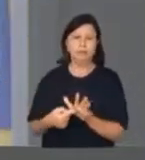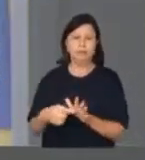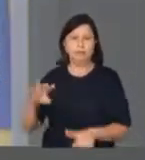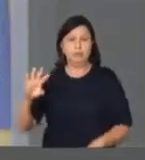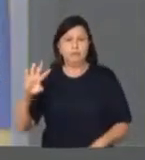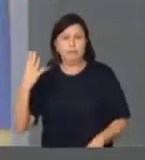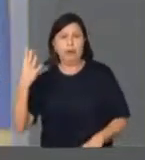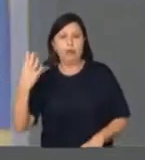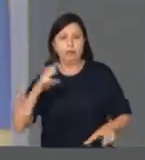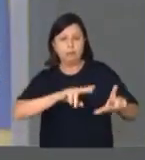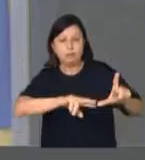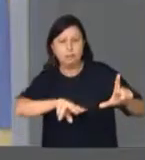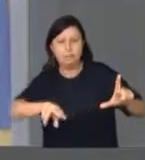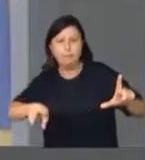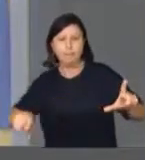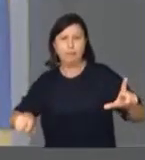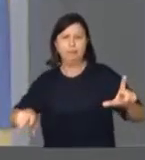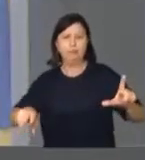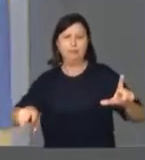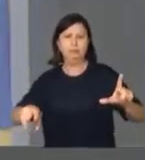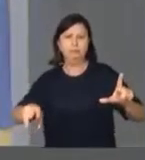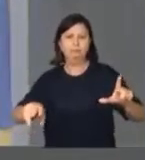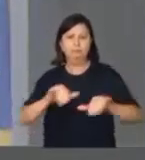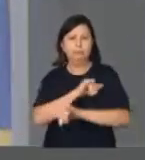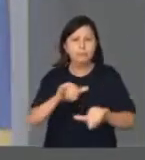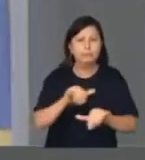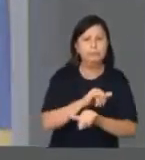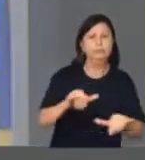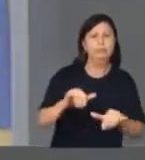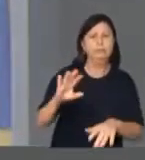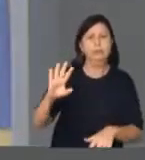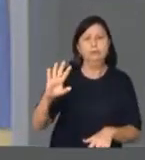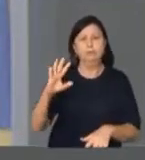e que não traduzem em benefício verdadeiro para a sociedade brasileira.